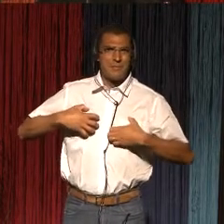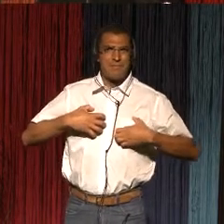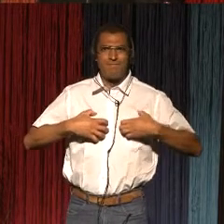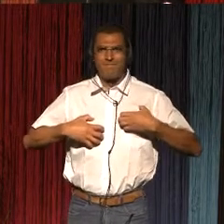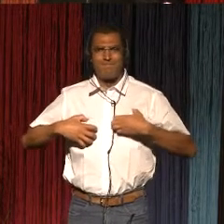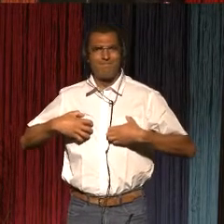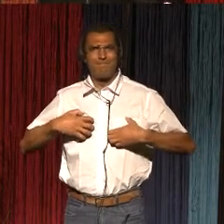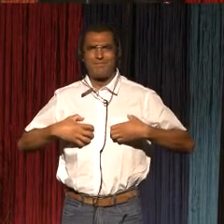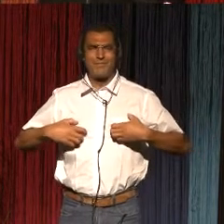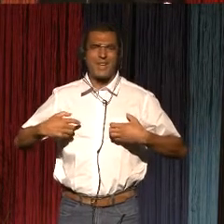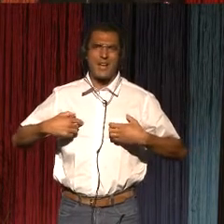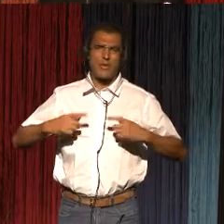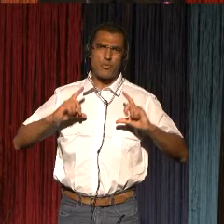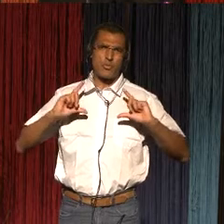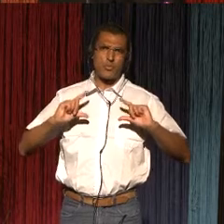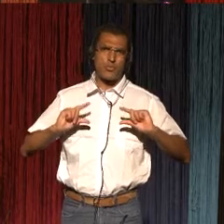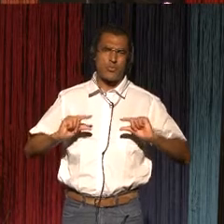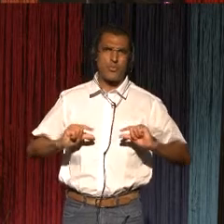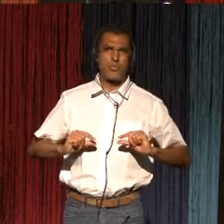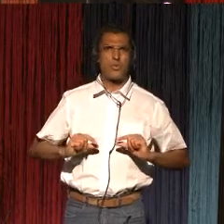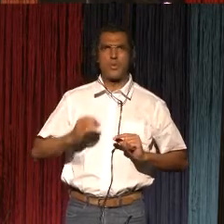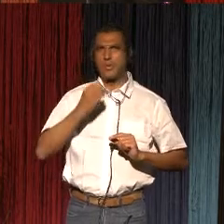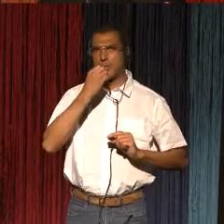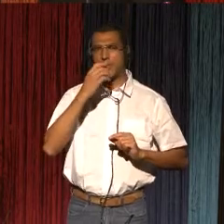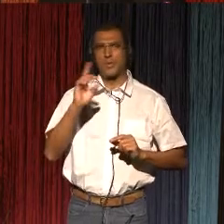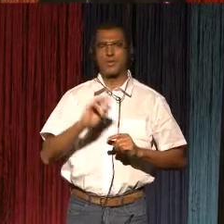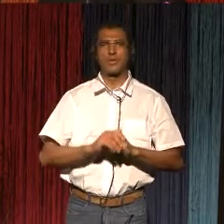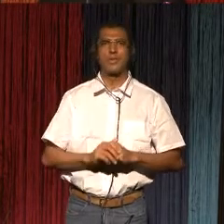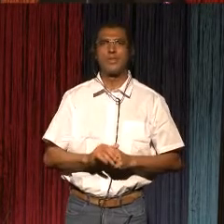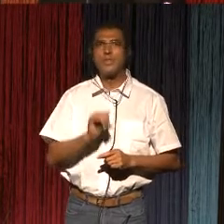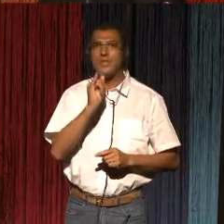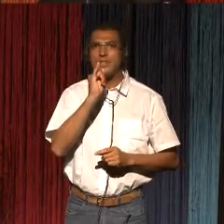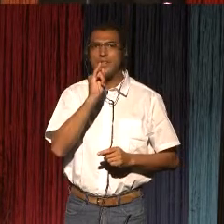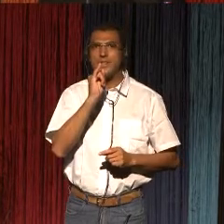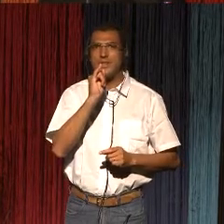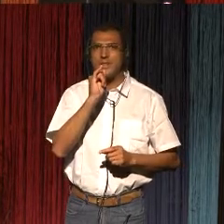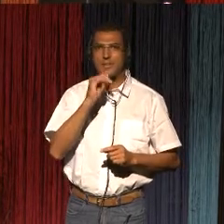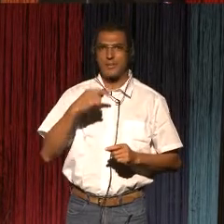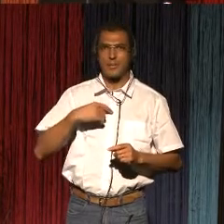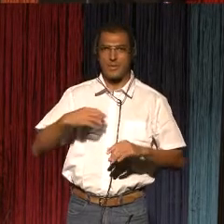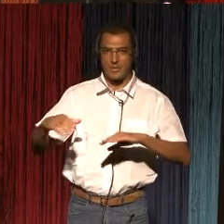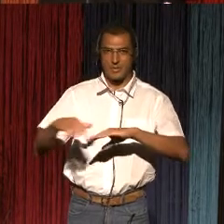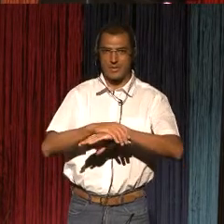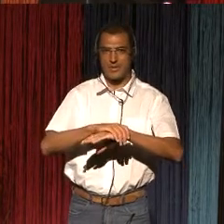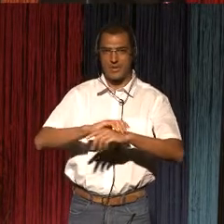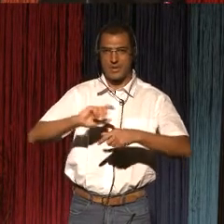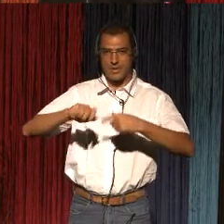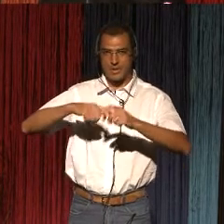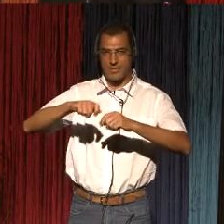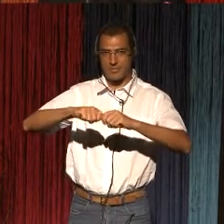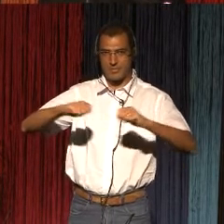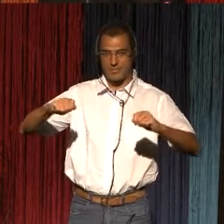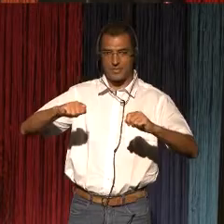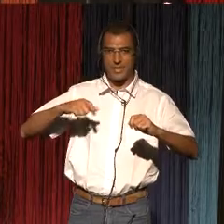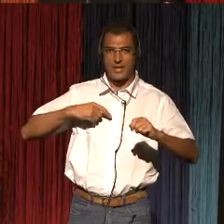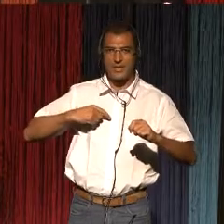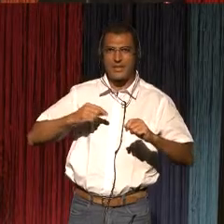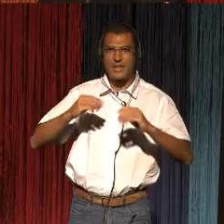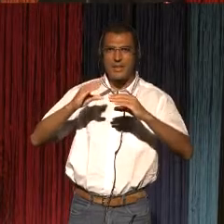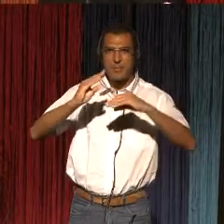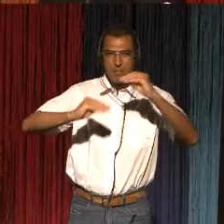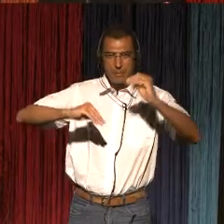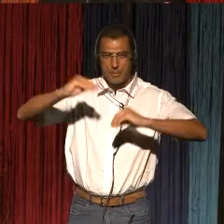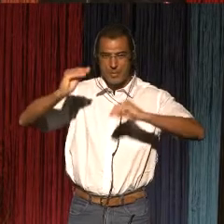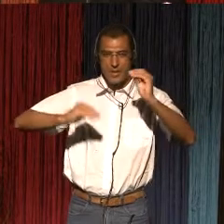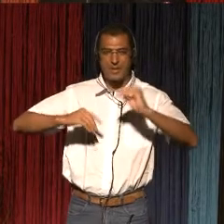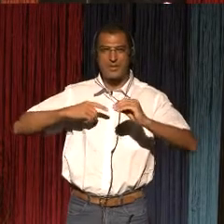cromossomo. Pensem como na pontinha de plástico no cadarço do nosso calçado. Aquele plástico evita que o